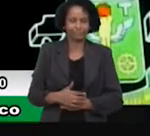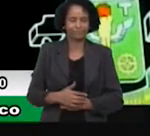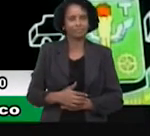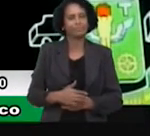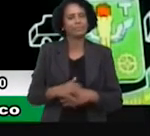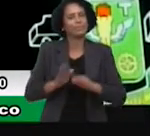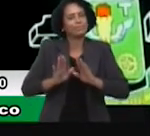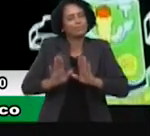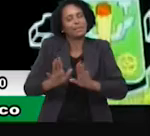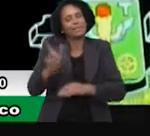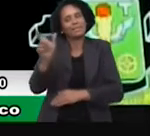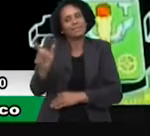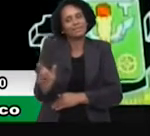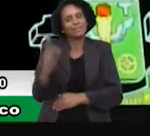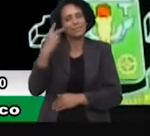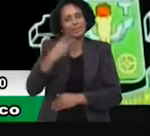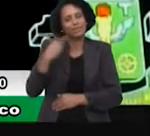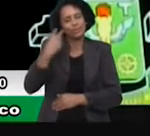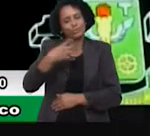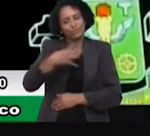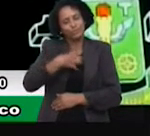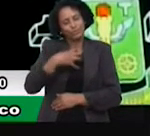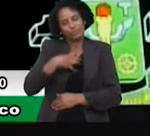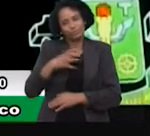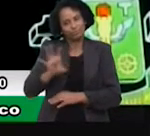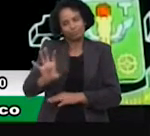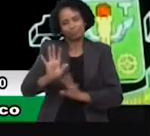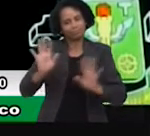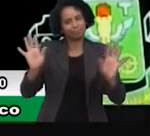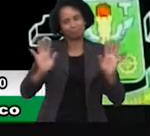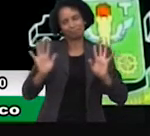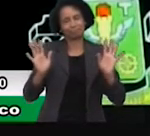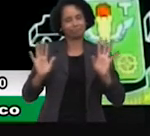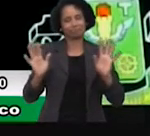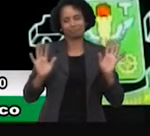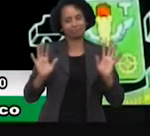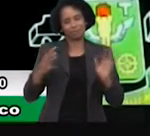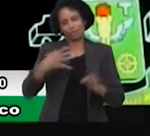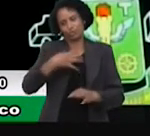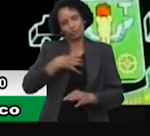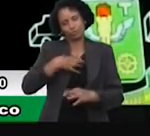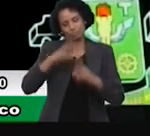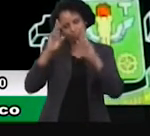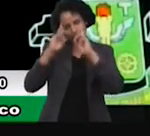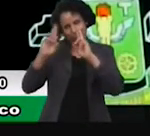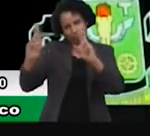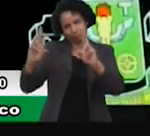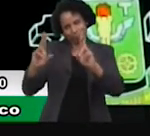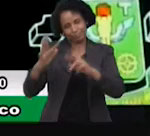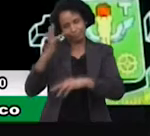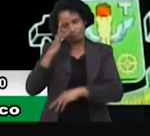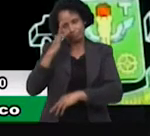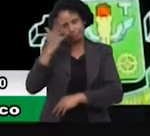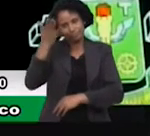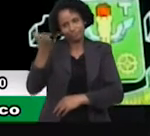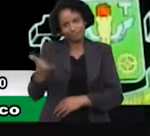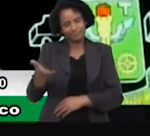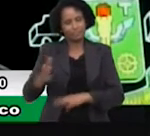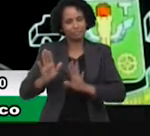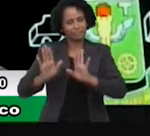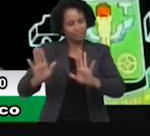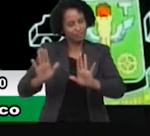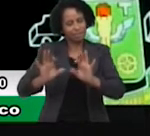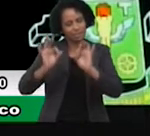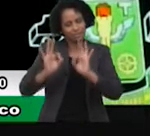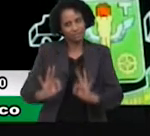Vossa Excelência tem o jeito de Vossa Excelência de tratar as coisas, tem o nosso respeito, tem a nossa admiração. Pode ter certeza também que